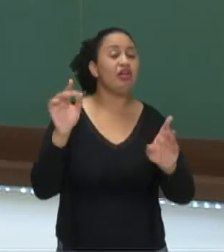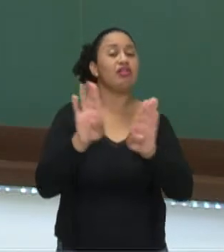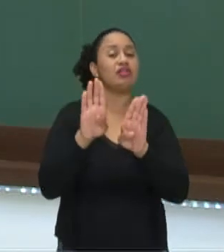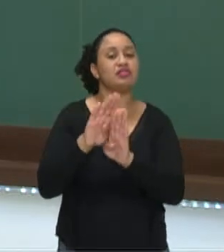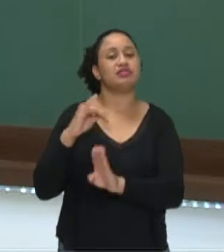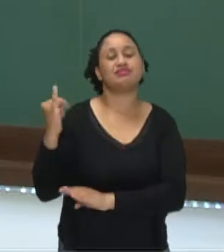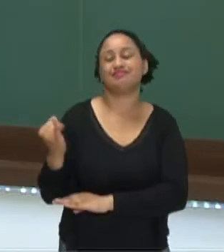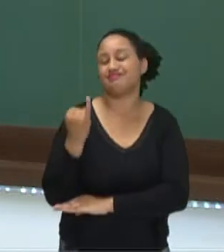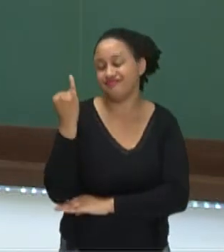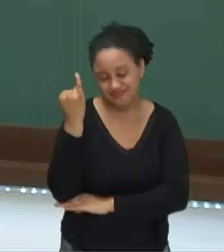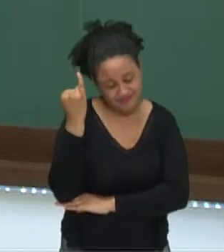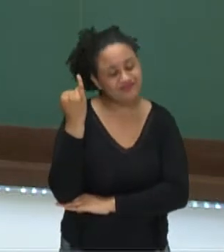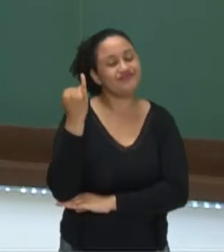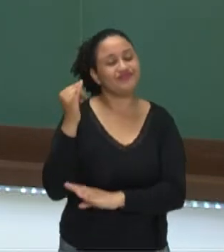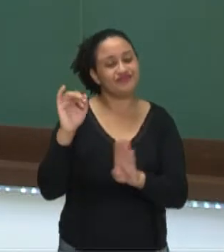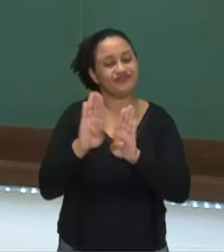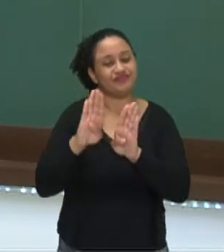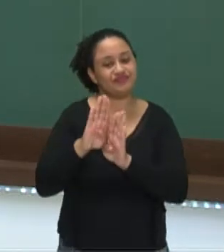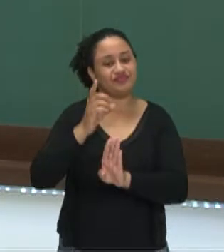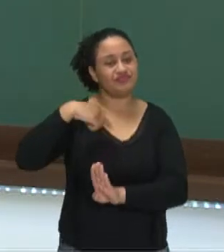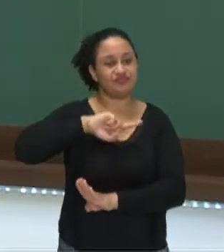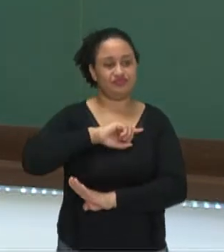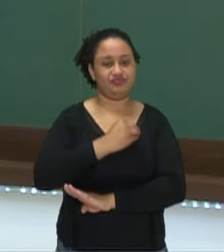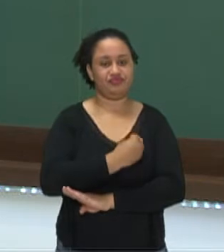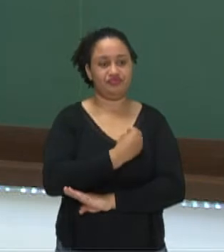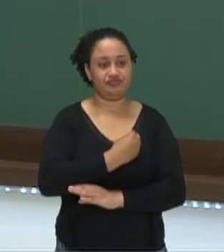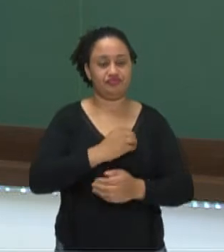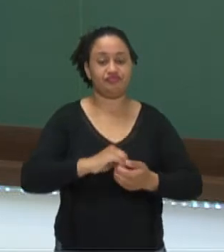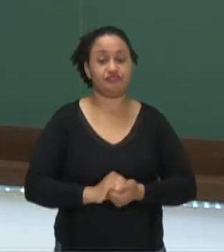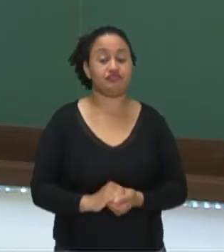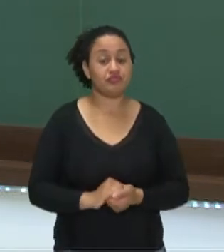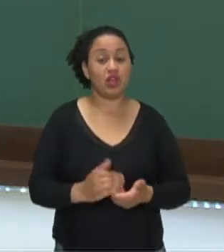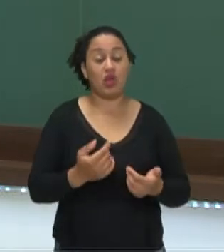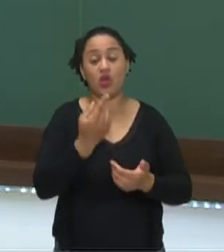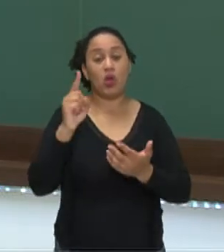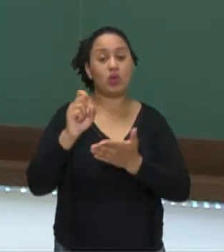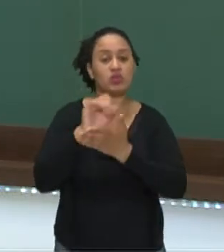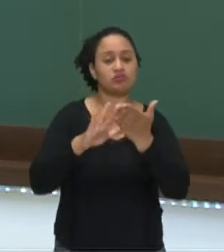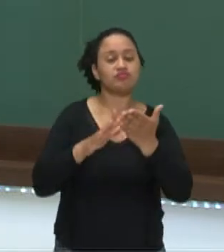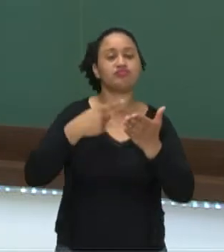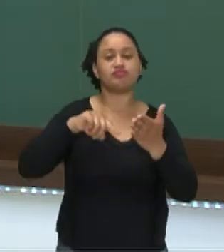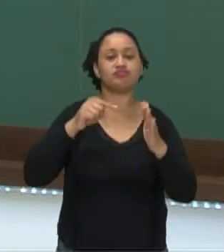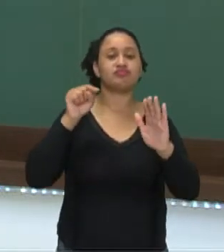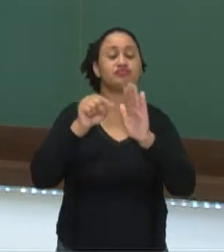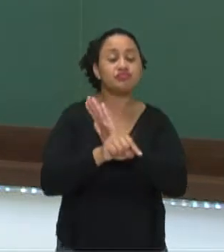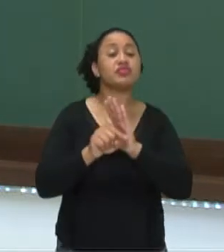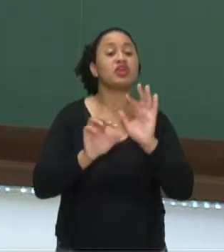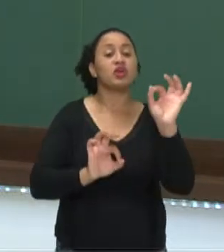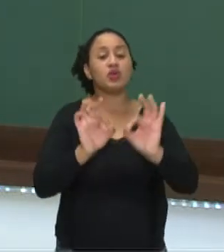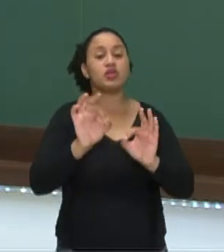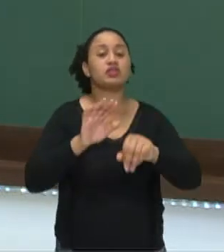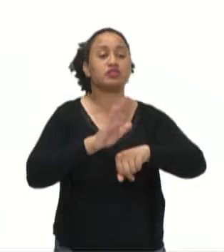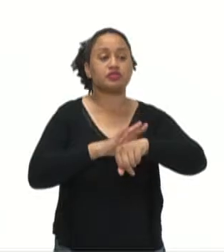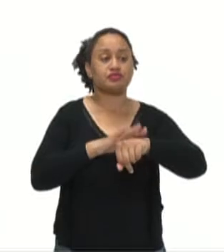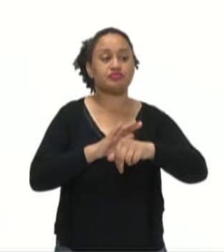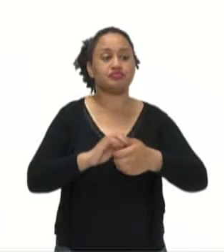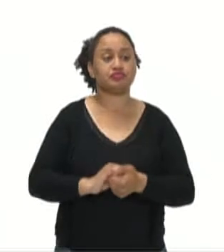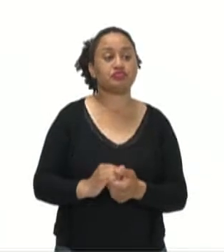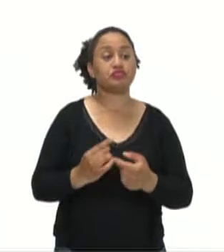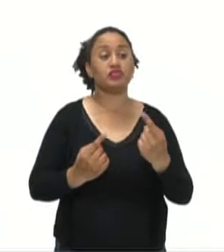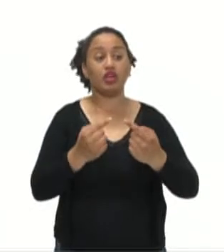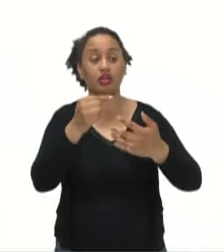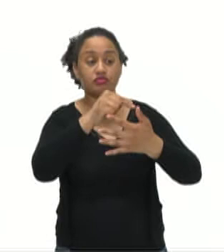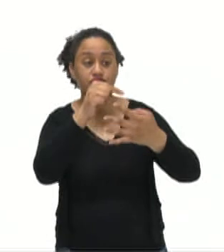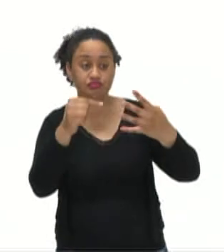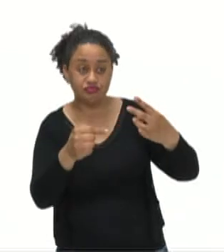e é fundamental na nossa vida. Mais um exercício para conversarmos sobre essa gestão do tempo. Qual das